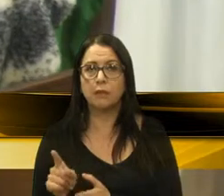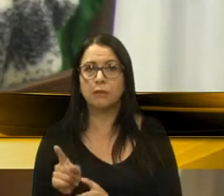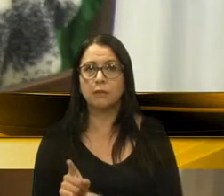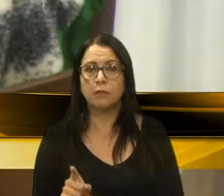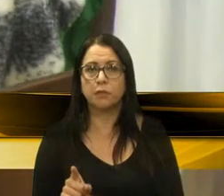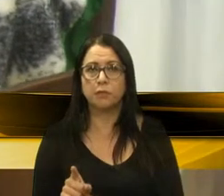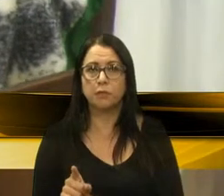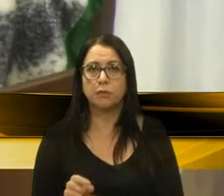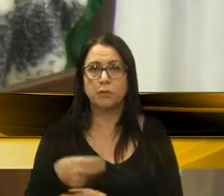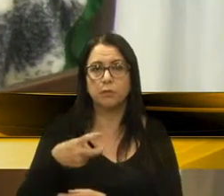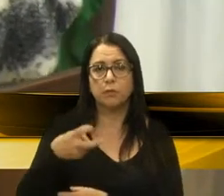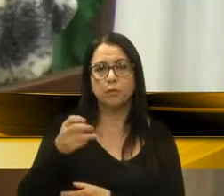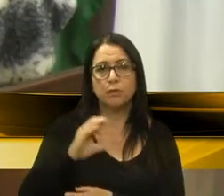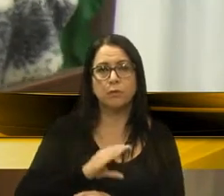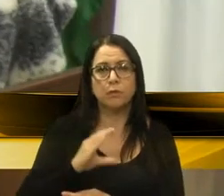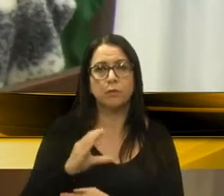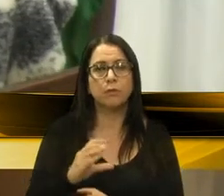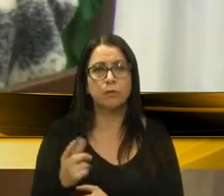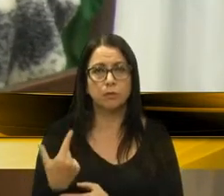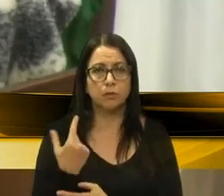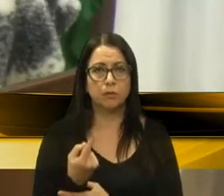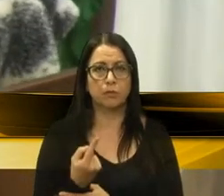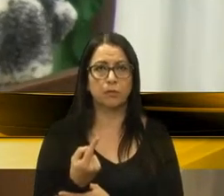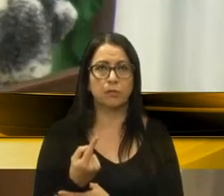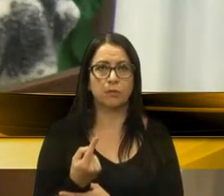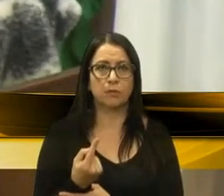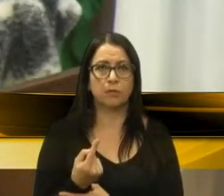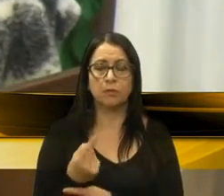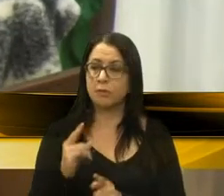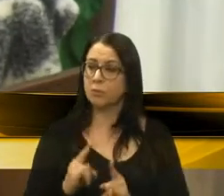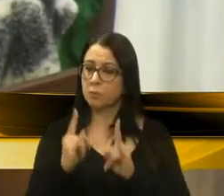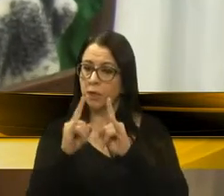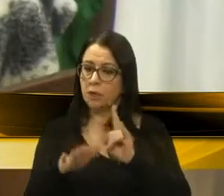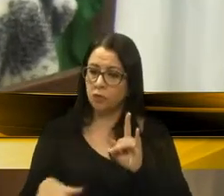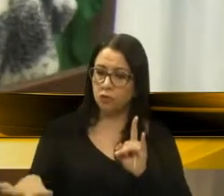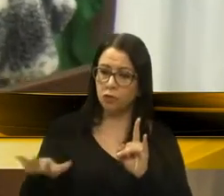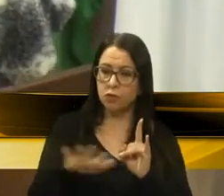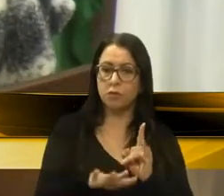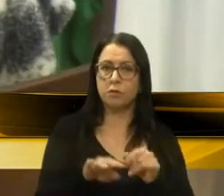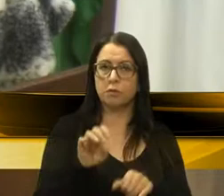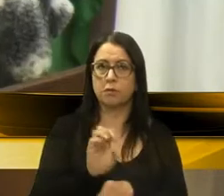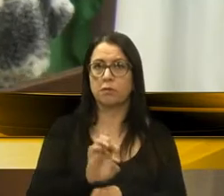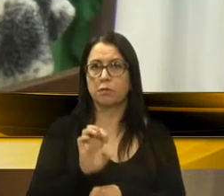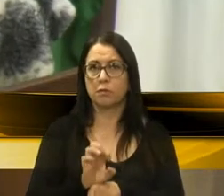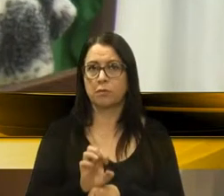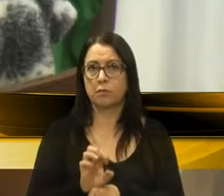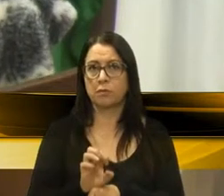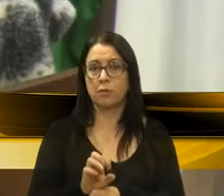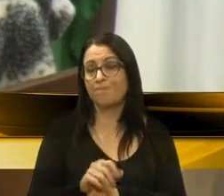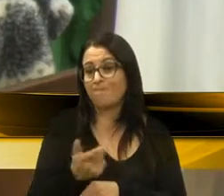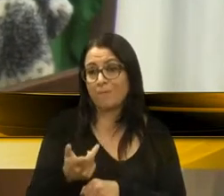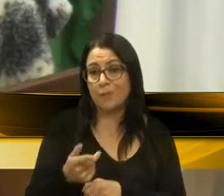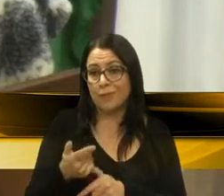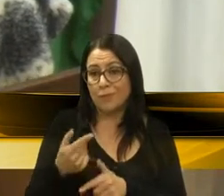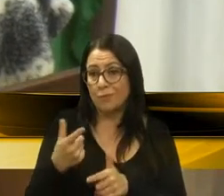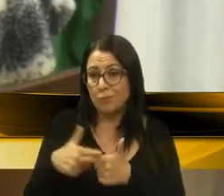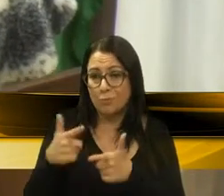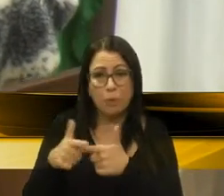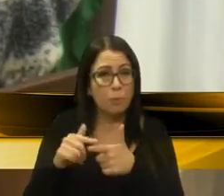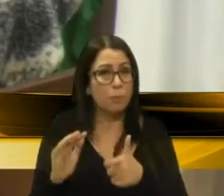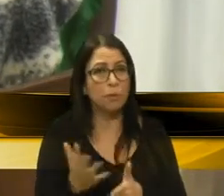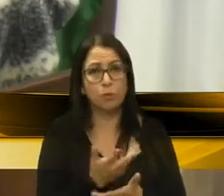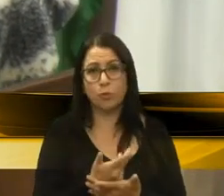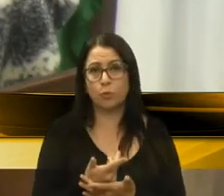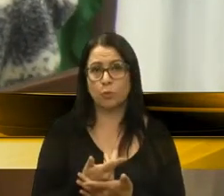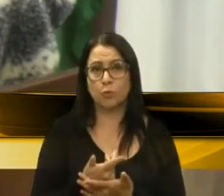a 5ª Coordenadoria, com os prédios em geral do Estado estão em más condições. Né?